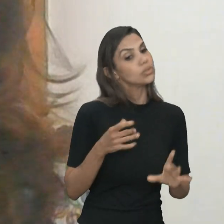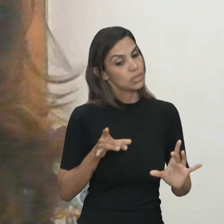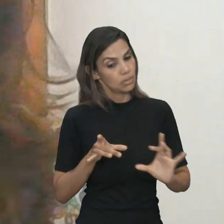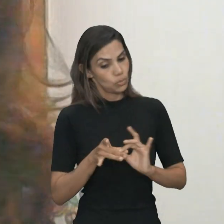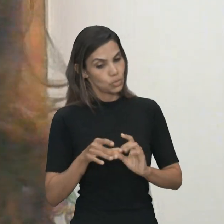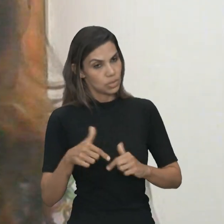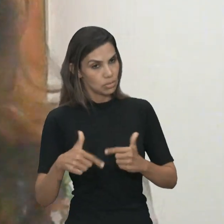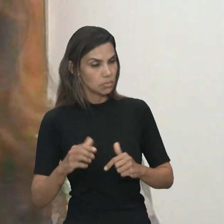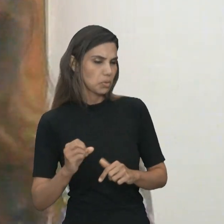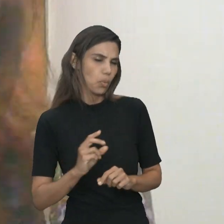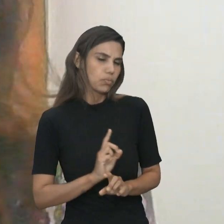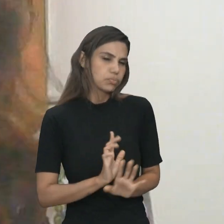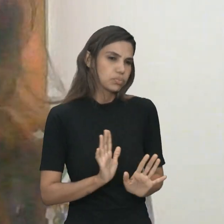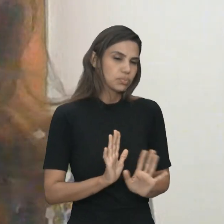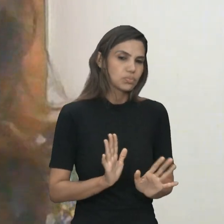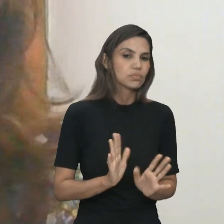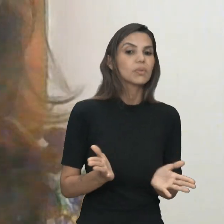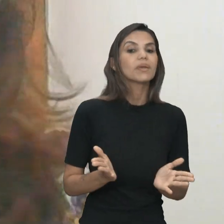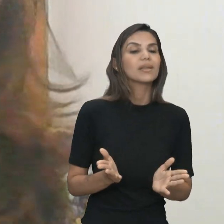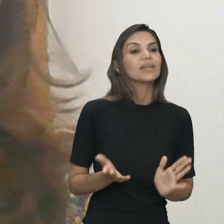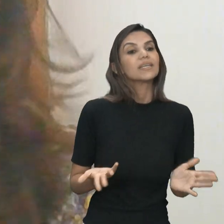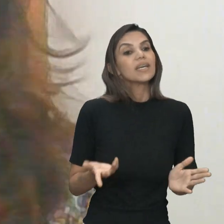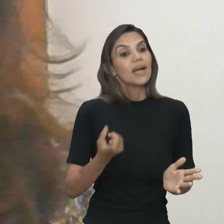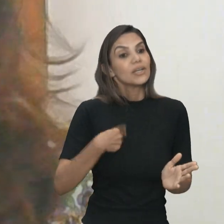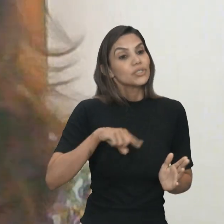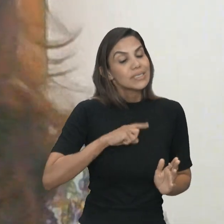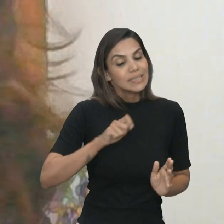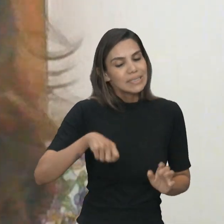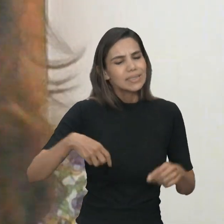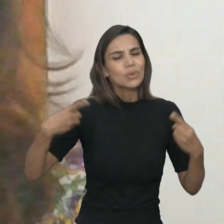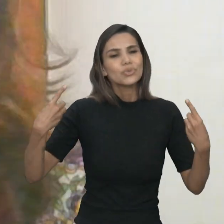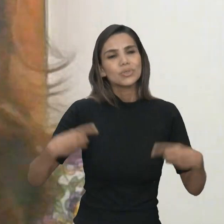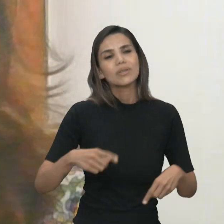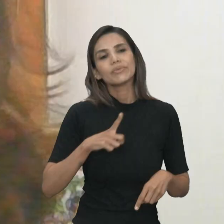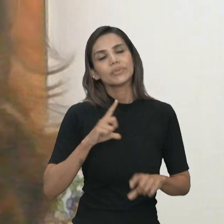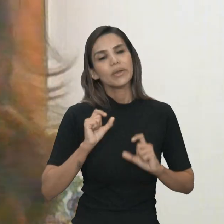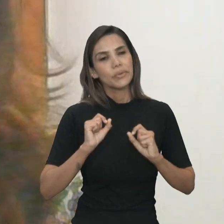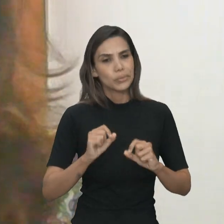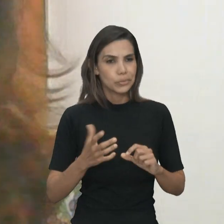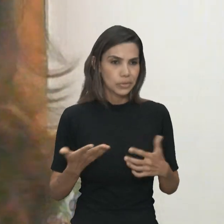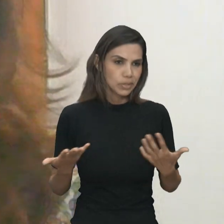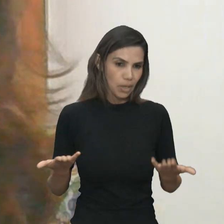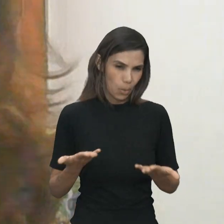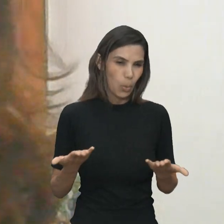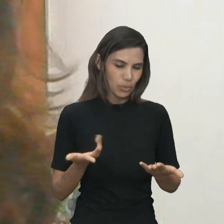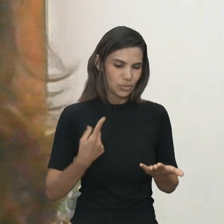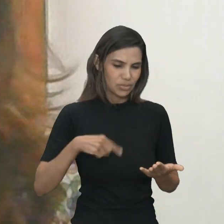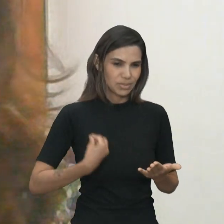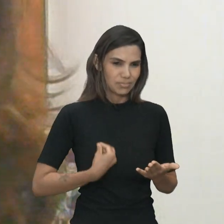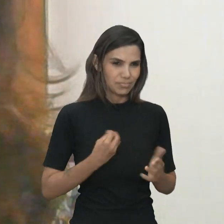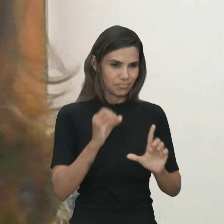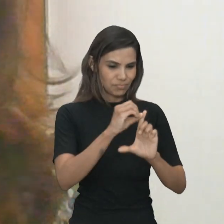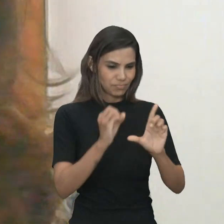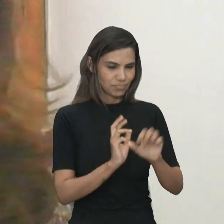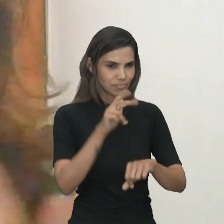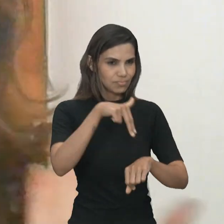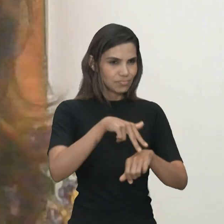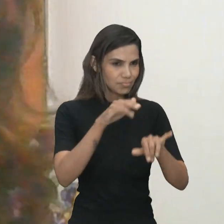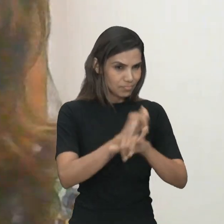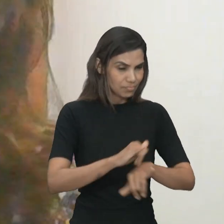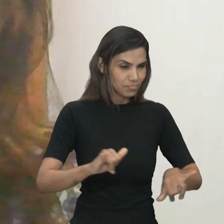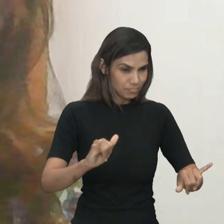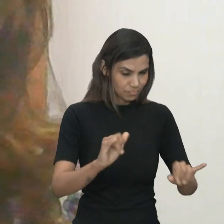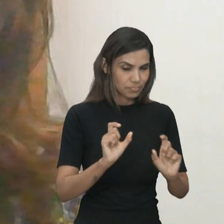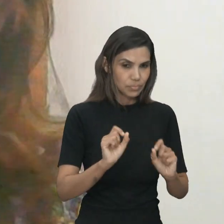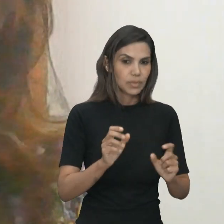não ao trabalho. E qual que é o nosso grande desafio e a importância desse espaço que vocês estão nos dando aqui, né? Porque o último